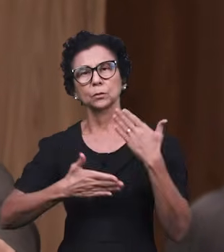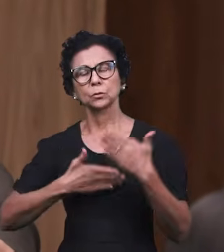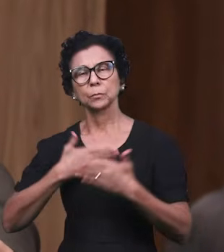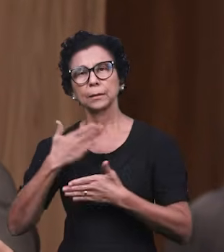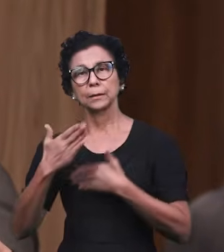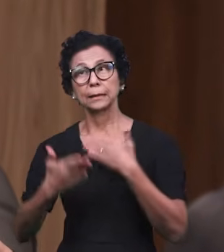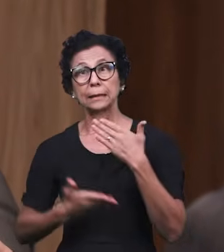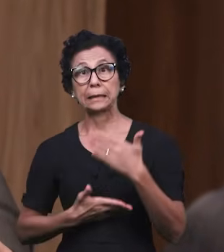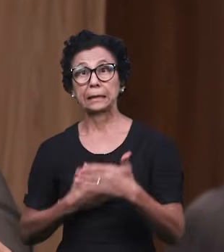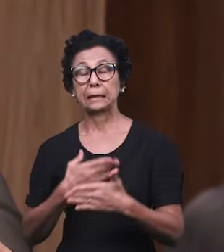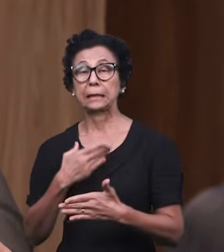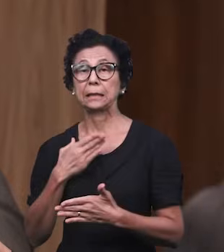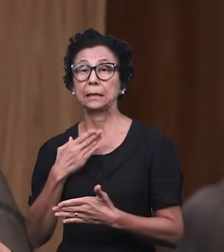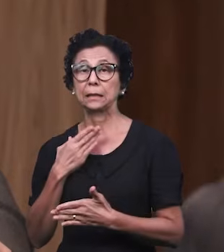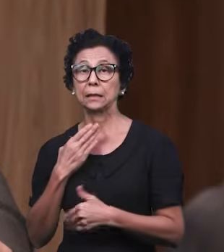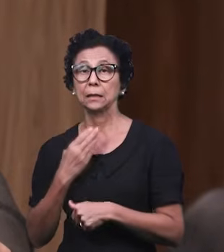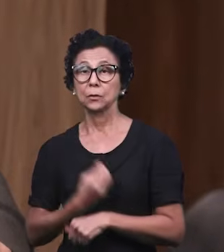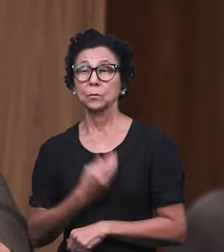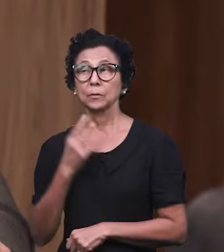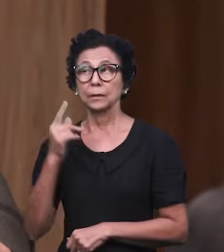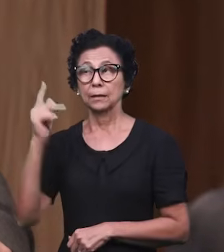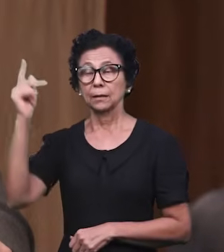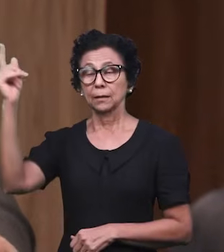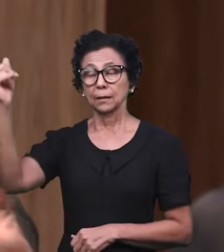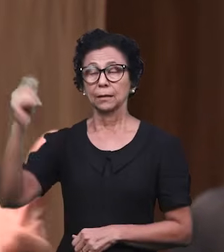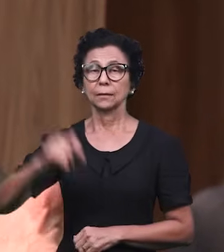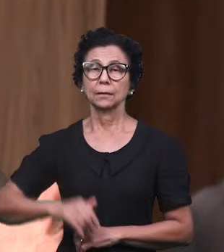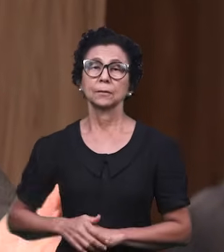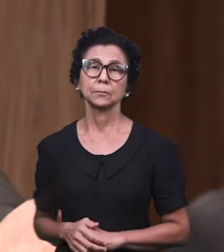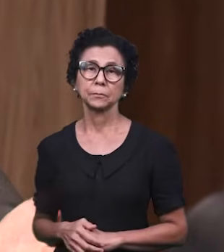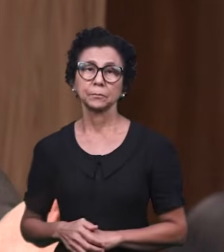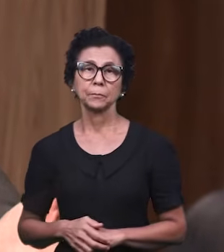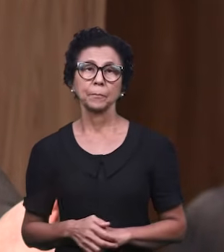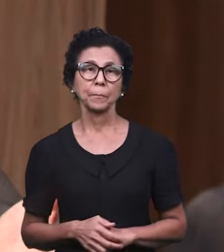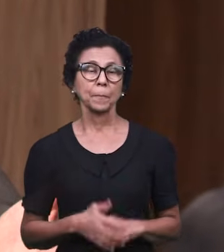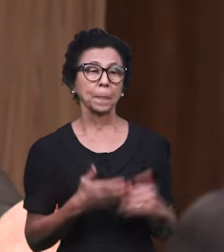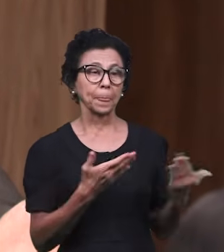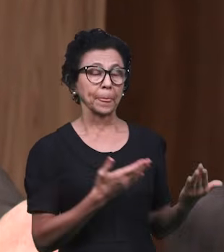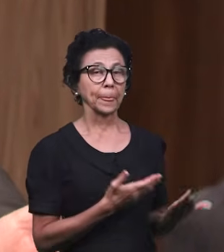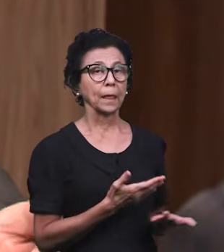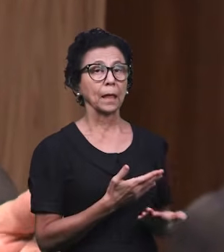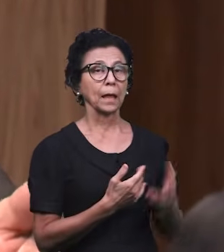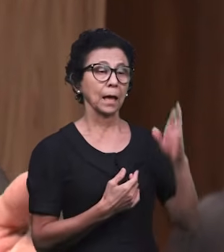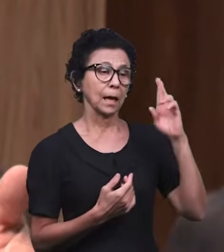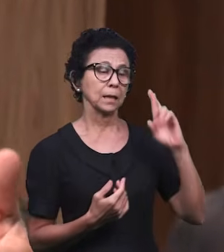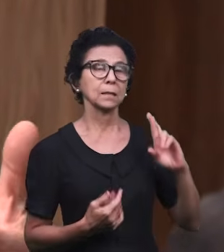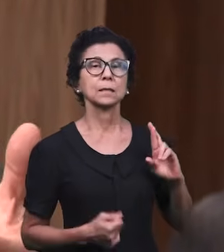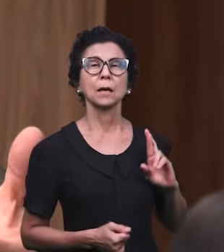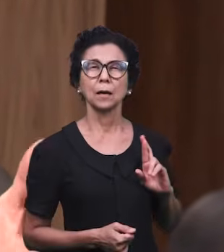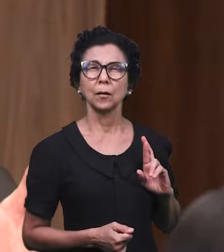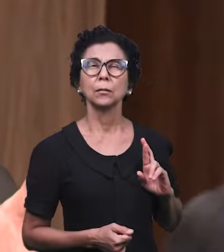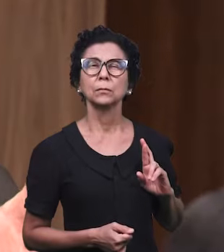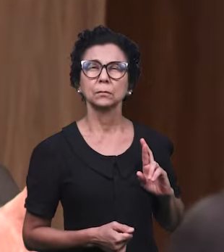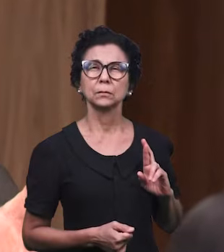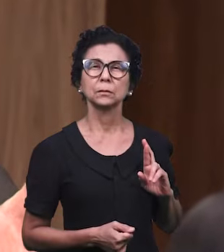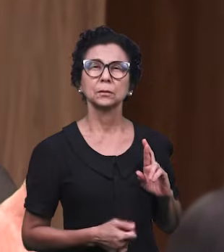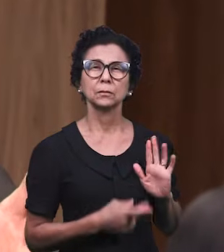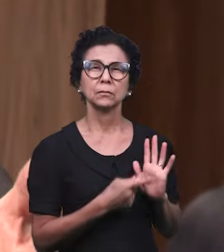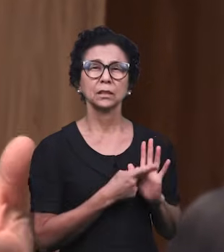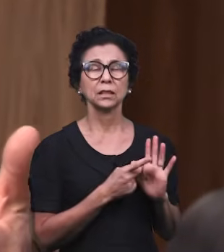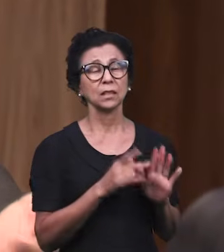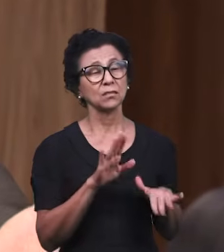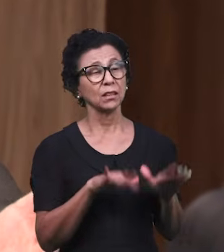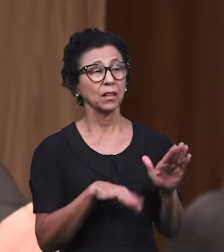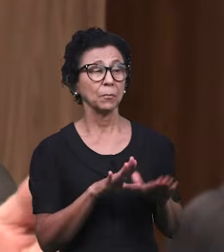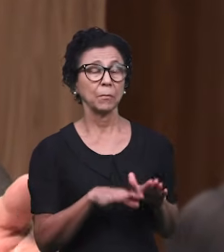eterna. A esperança não está aqui nesse tempo. O cristianismo utiliza os recursos da razão, onde a verdade é relativa.